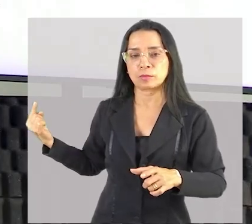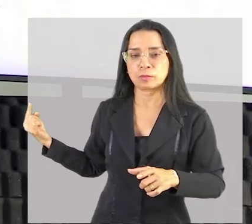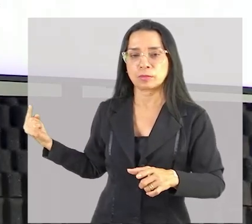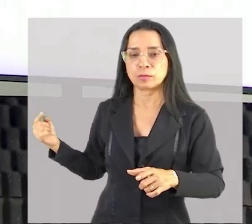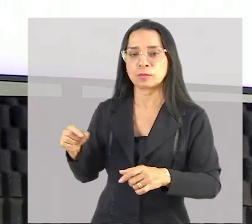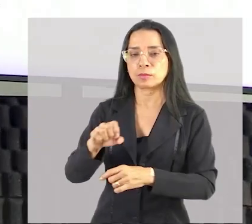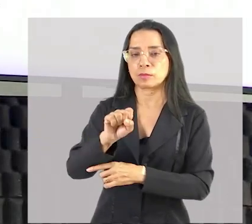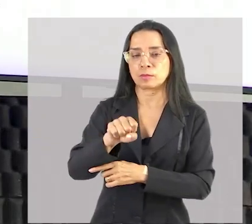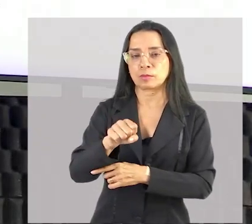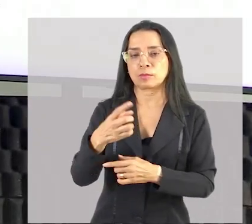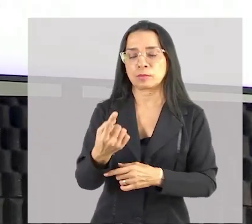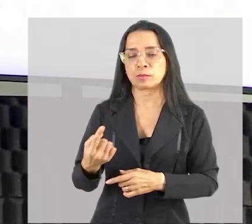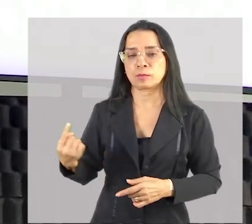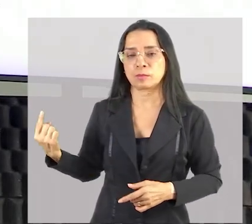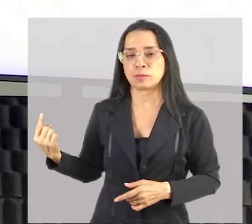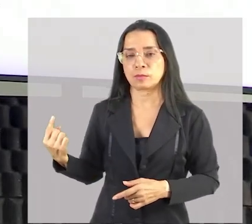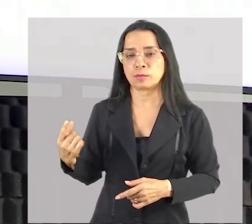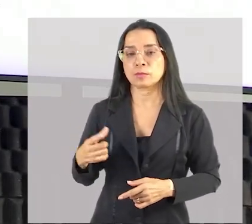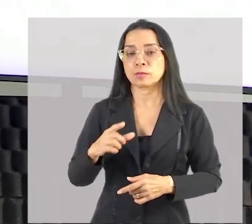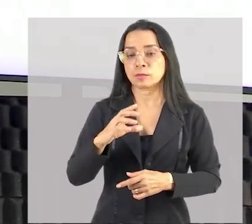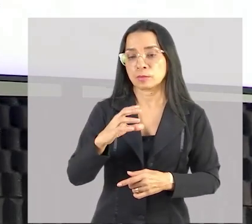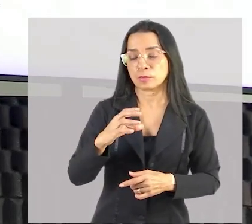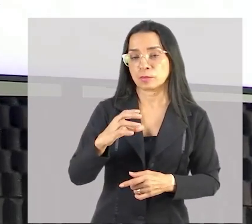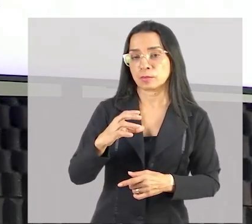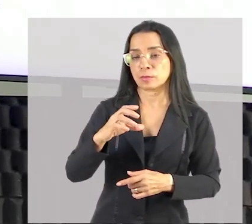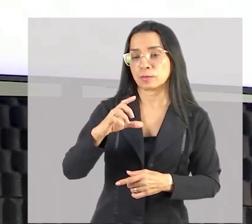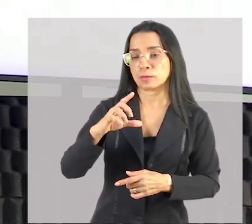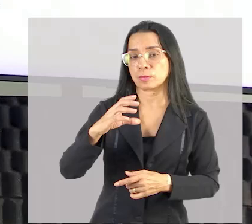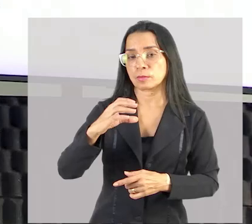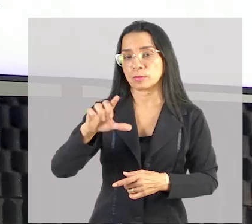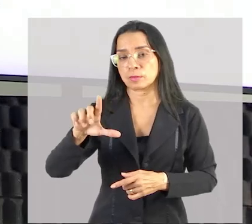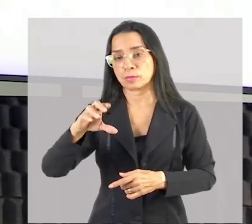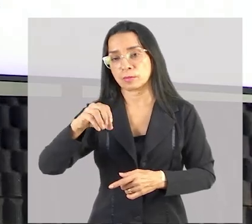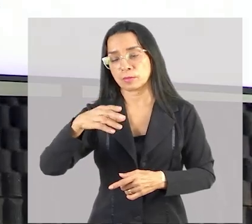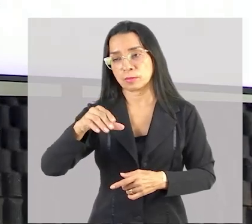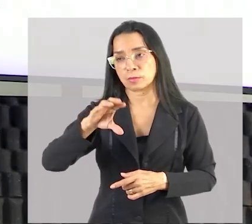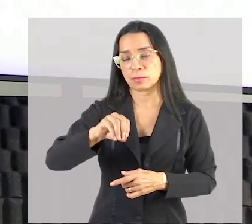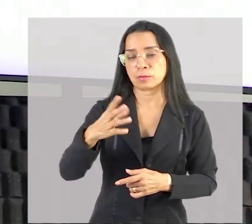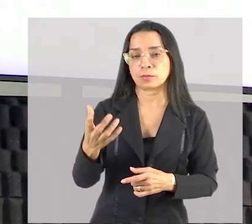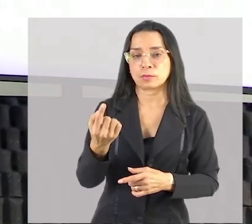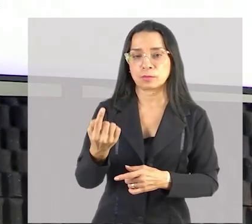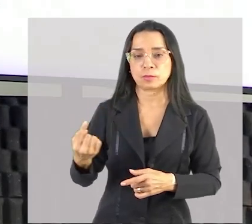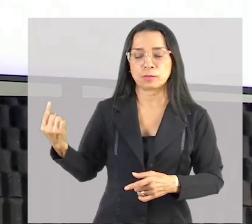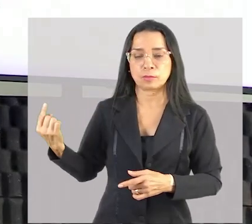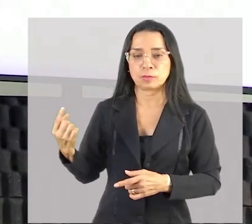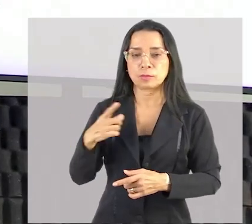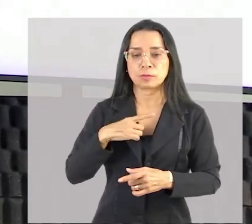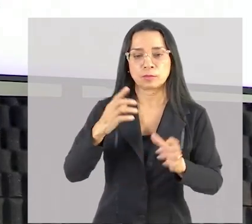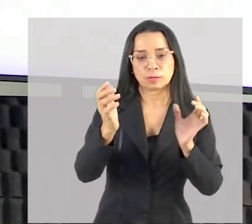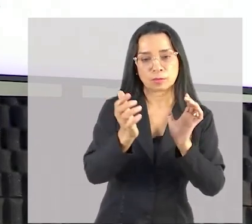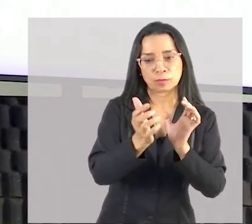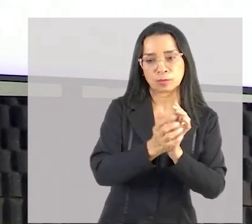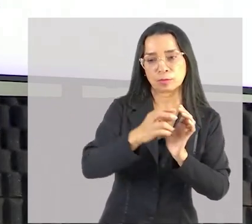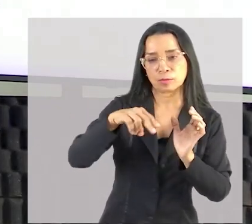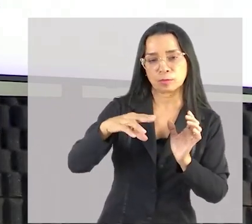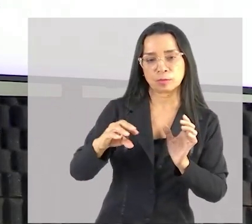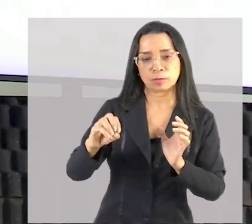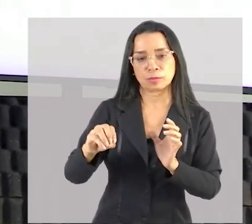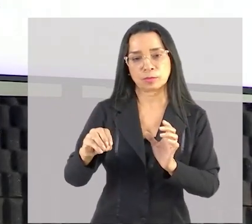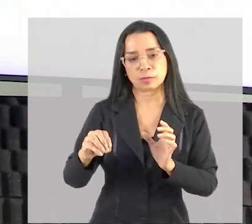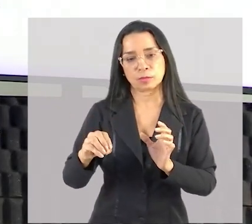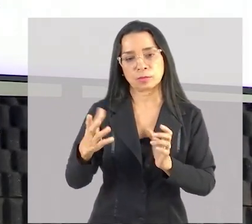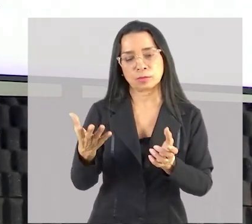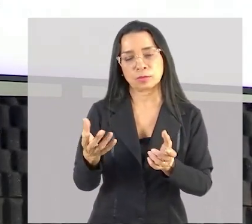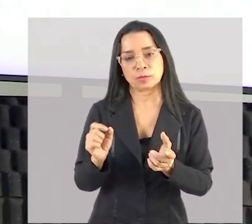Aí aqui sim. Ah, aqui teve a cloração do nitrobenzeno. Então já tinha um grupo nitro e o cloro foi orientado a entrar naquela